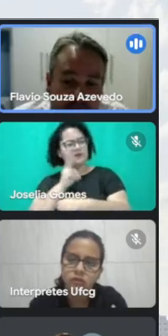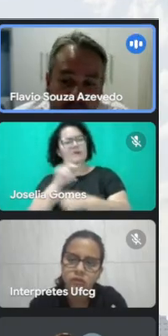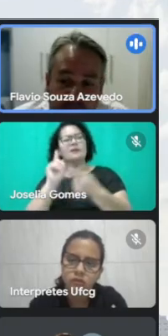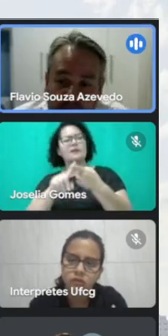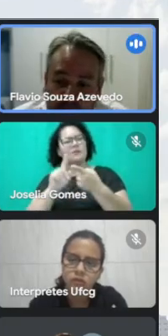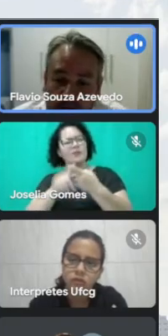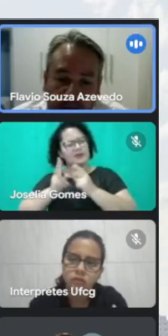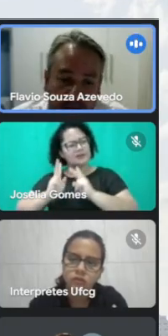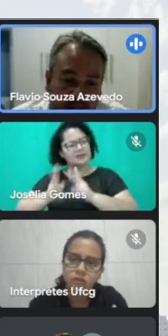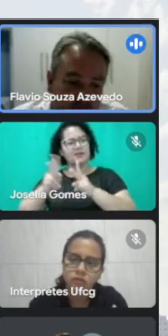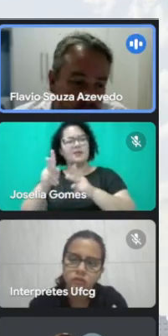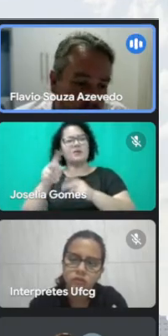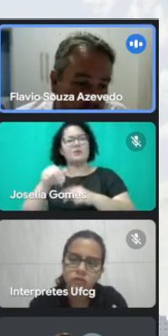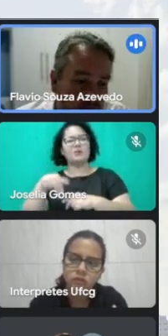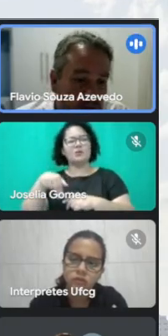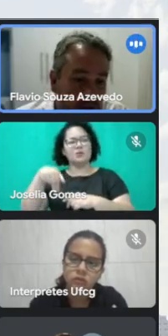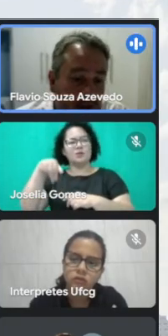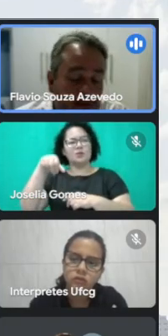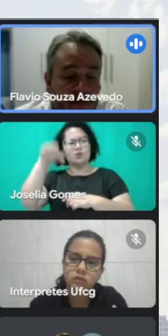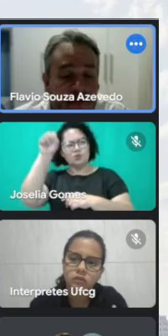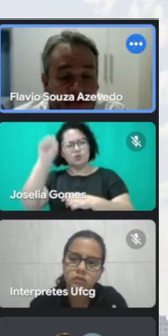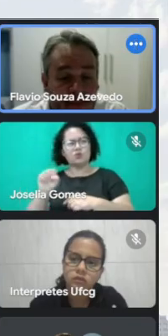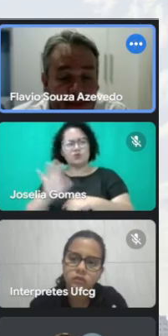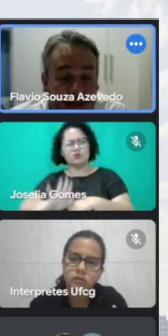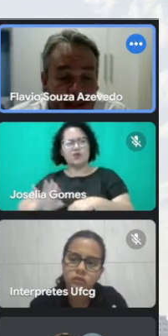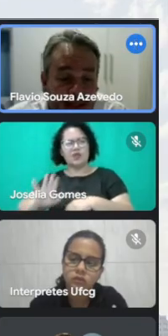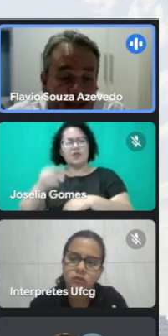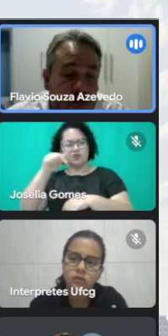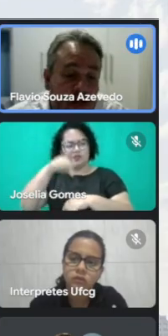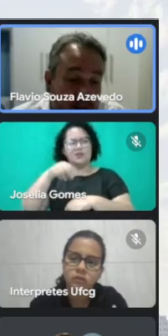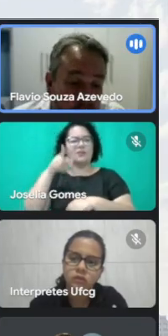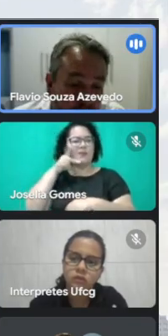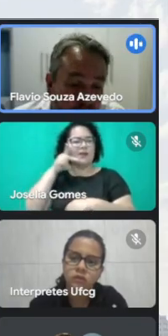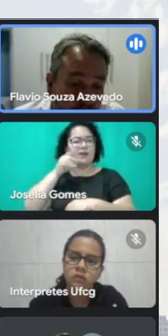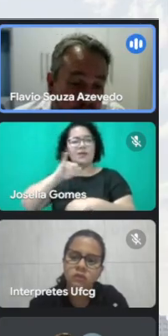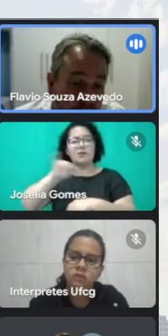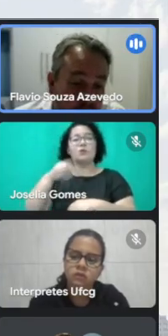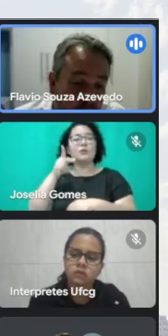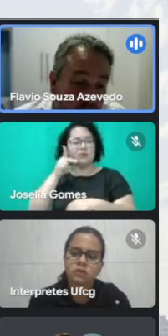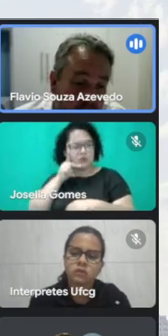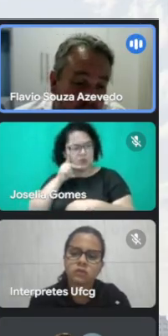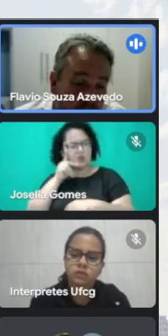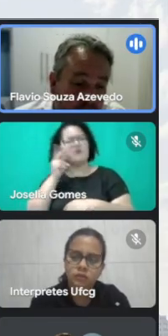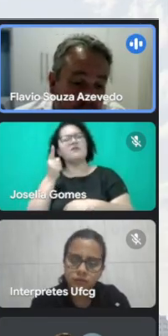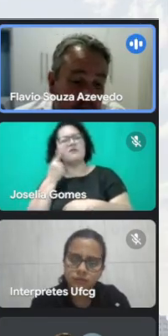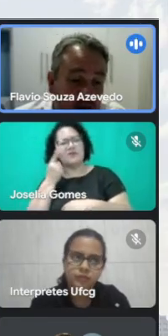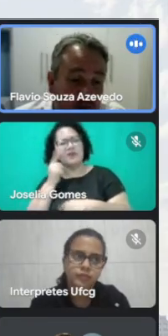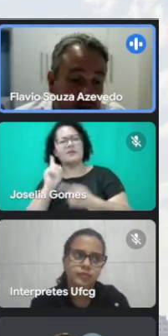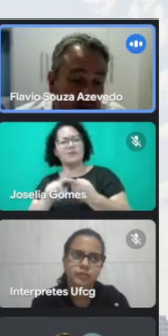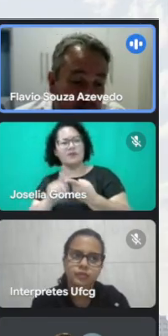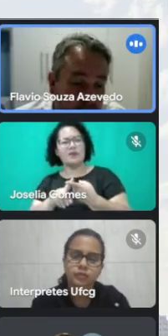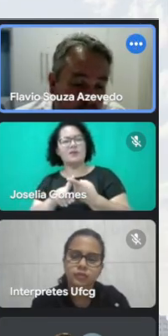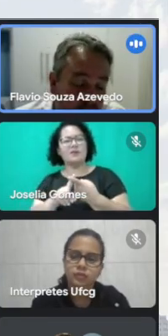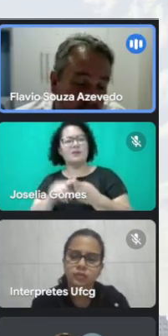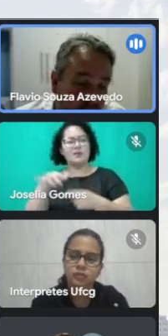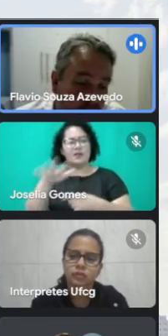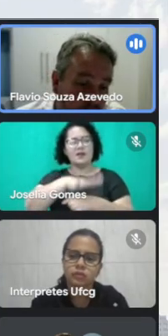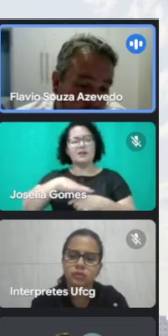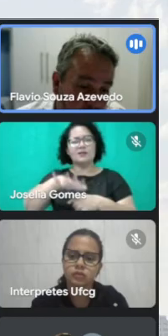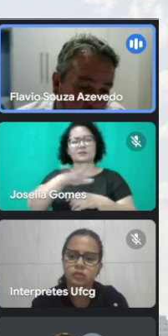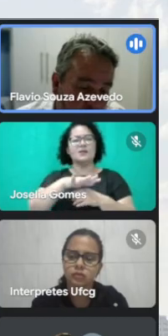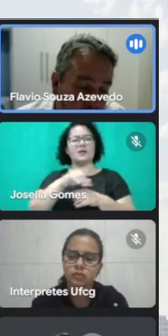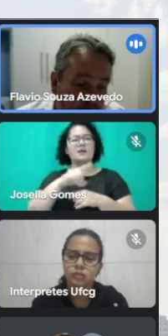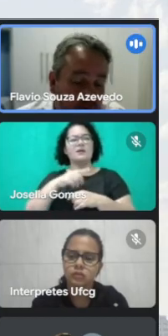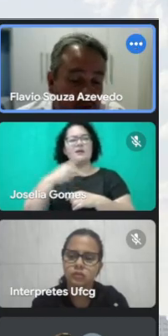eventualmente a gente vê aqui na Paraíba, João Pessoa também. E as áreas não urbanizadas, né, então tem picos de